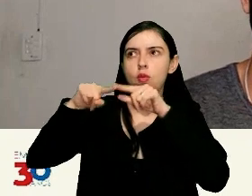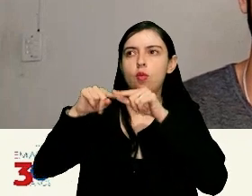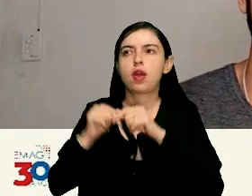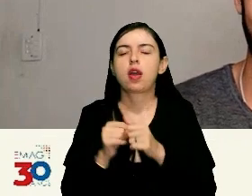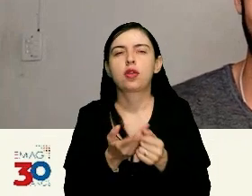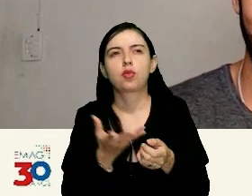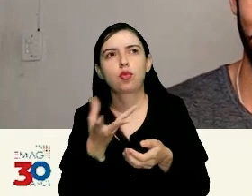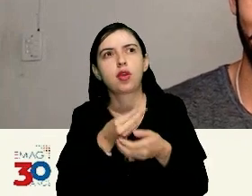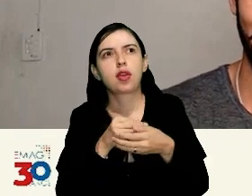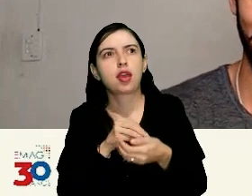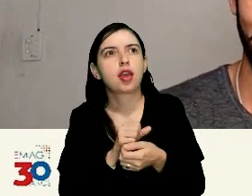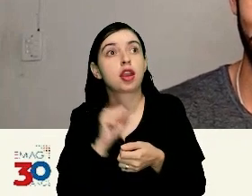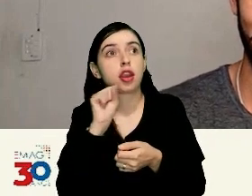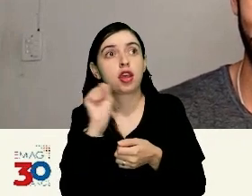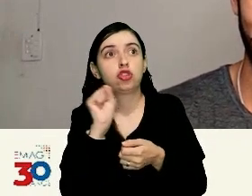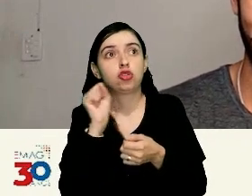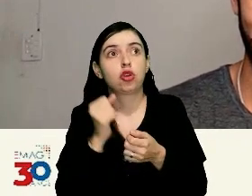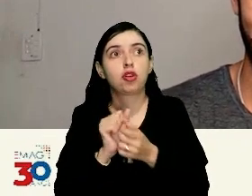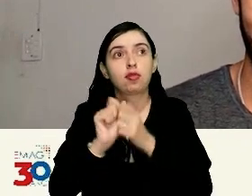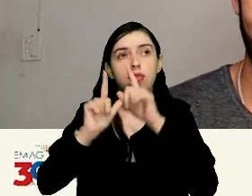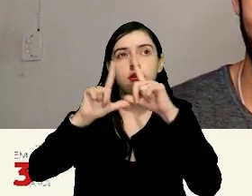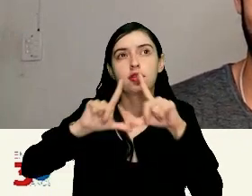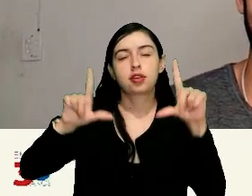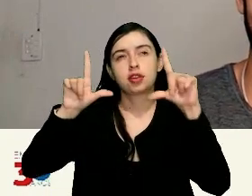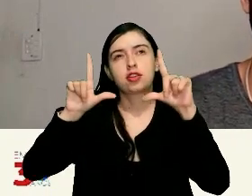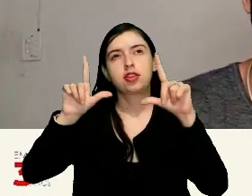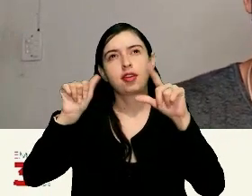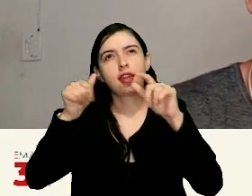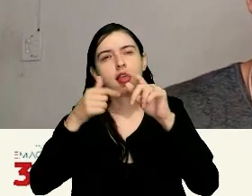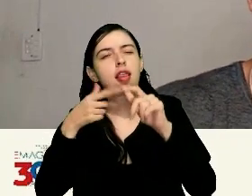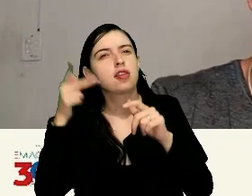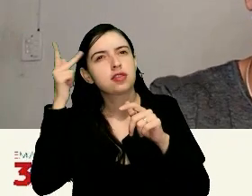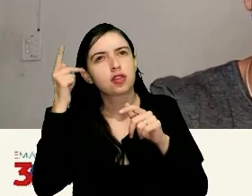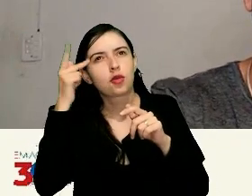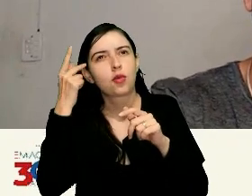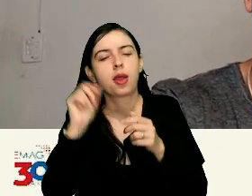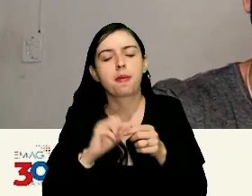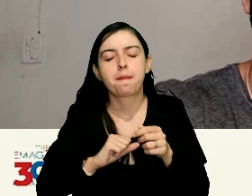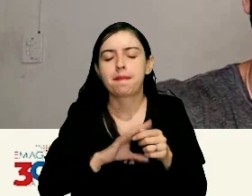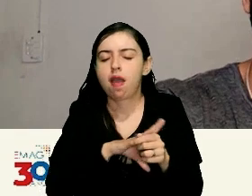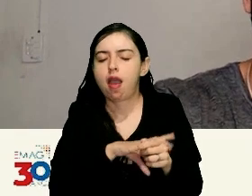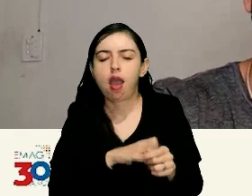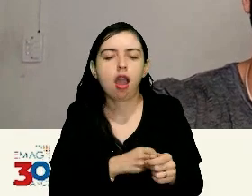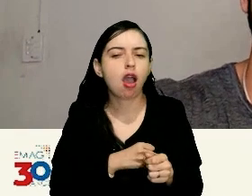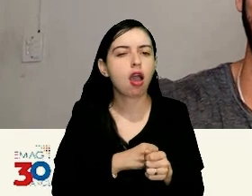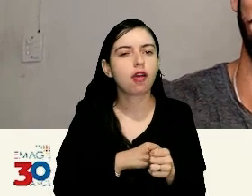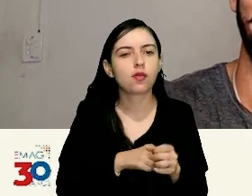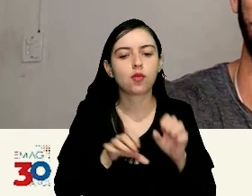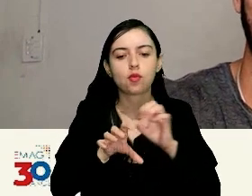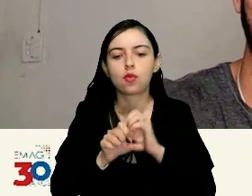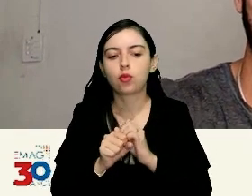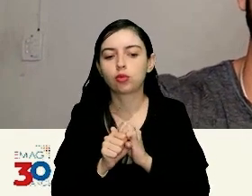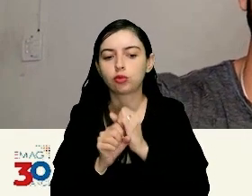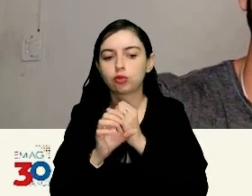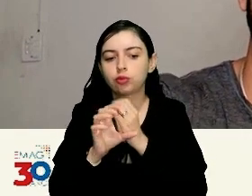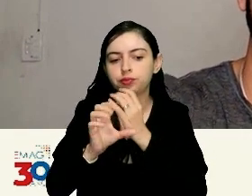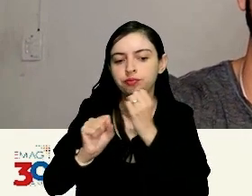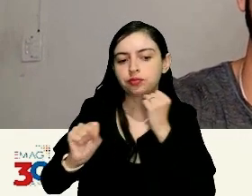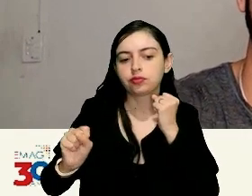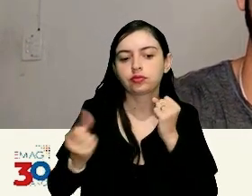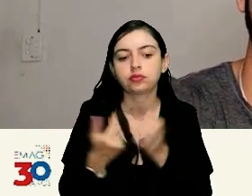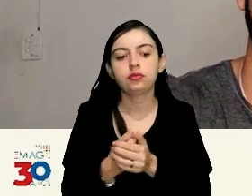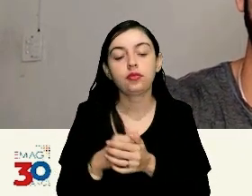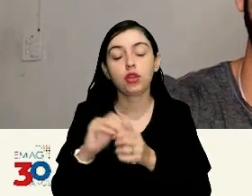de janelas de São Paulo, porque não sou arquiteto, mas adoro arquitetura, e atrás de mim tem um abajur redondo.